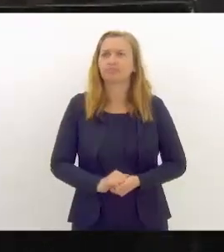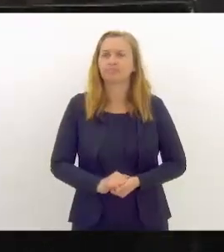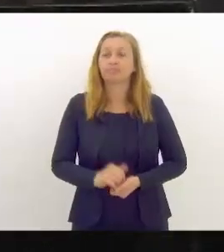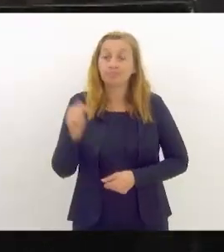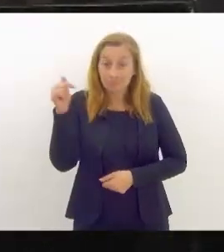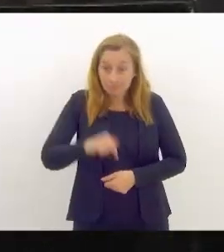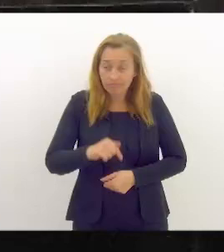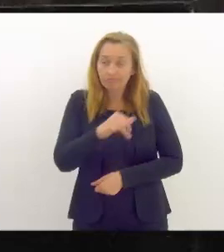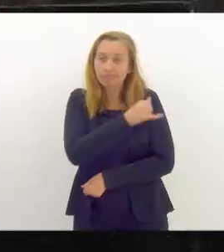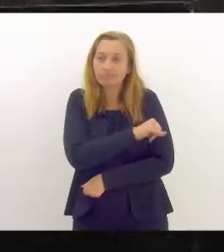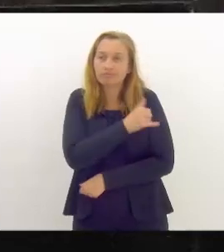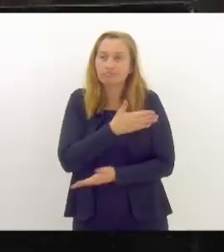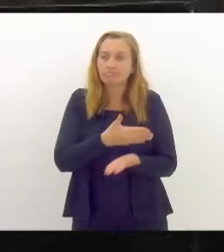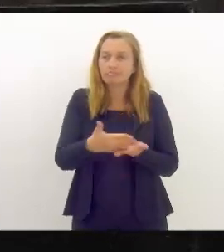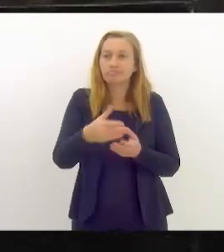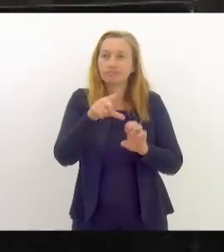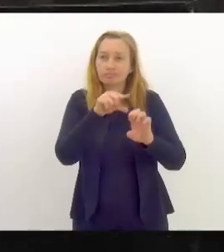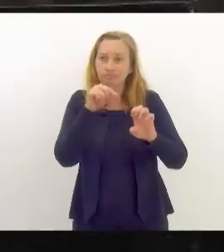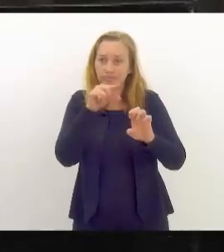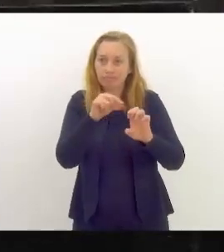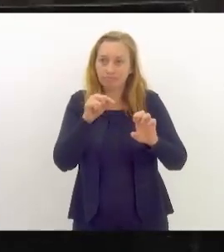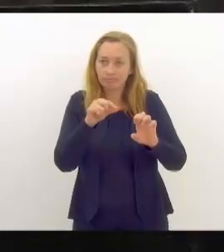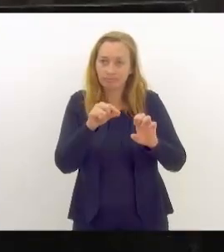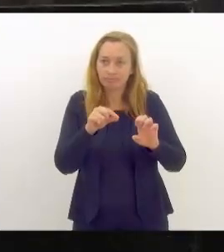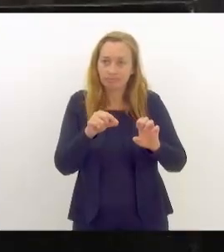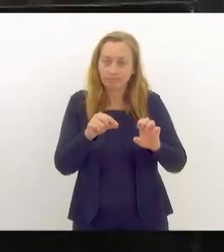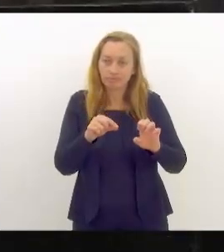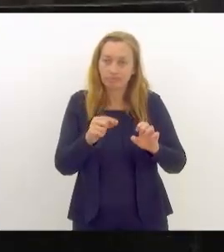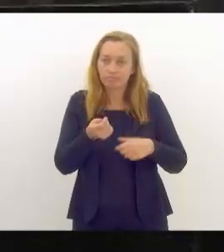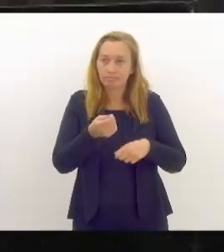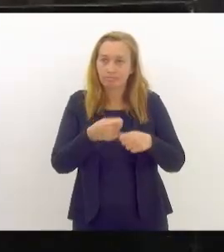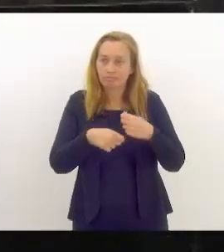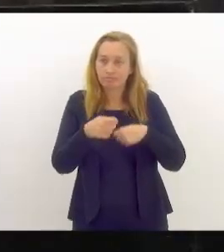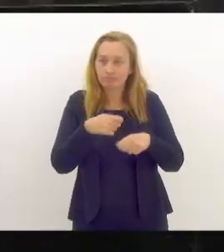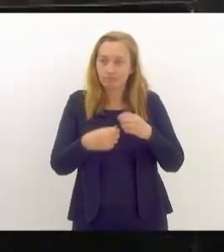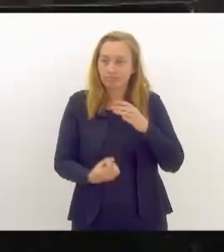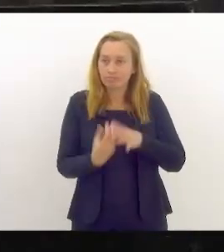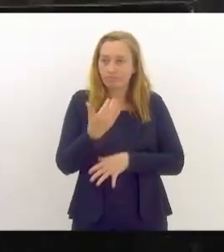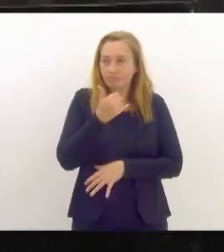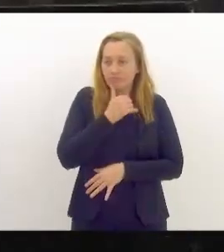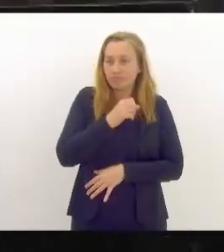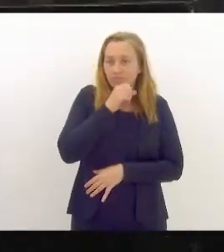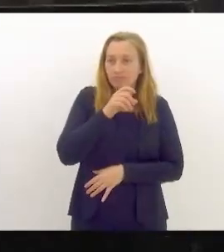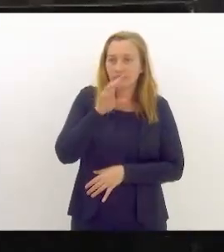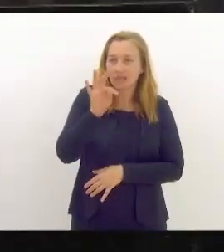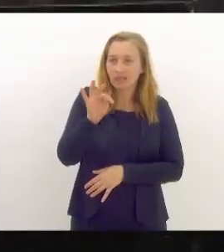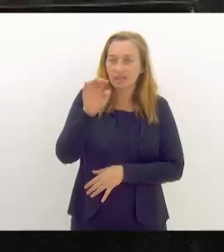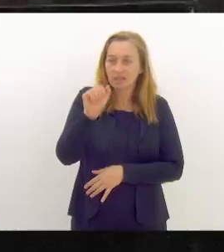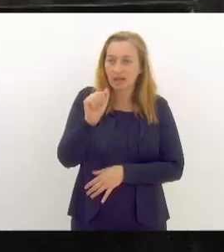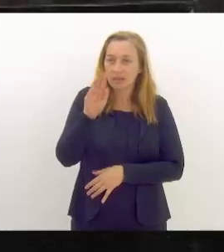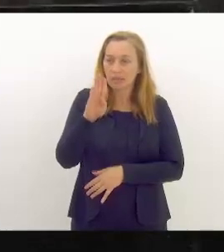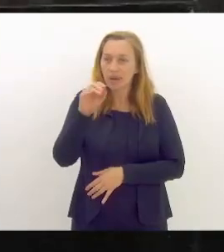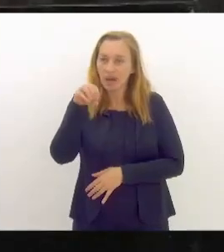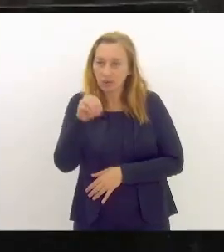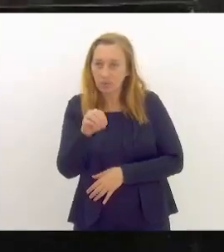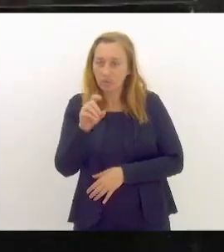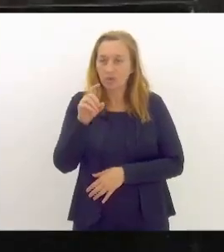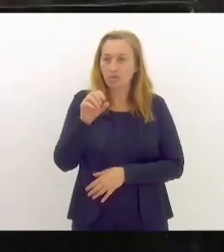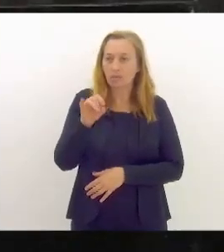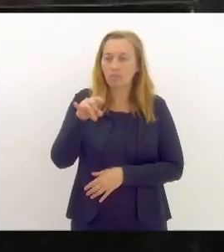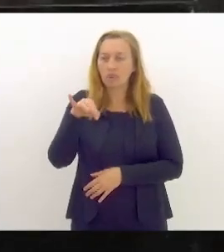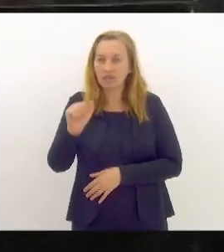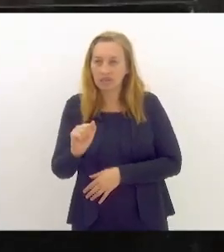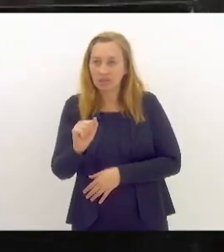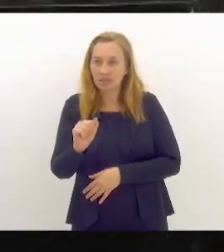foi aqui no Rio de Janeiro que eu comecei a empreender e o negócio criado pela minha mãe ia acabar companhia uma loja de 25 metros quadrados no